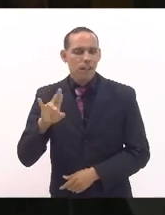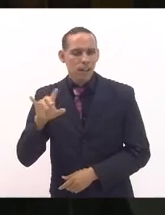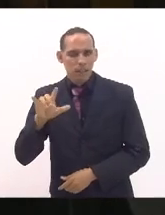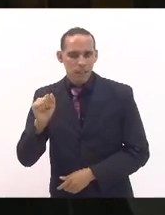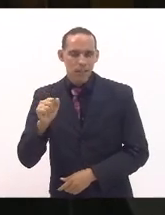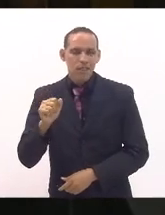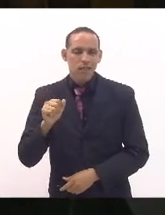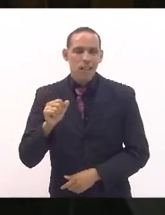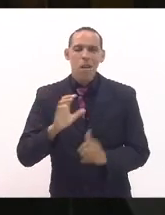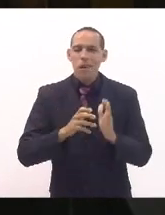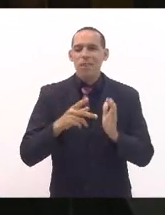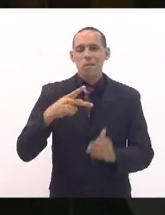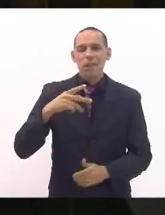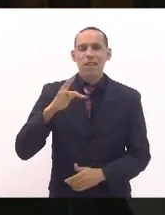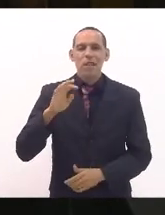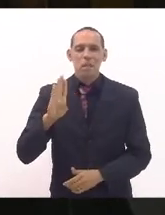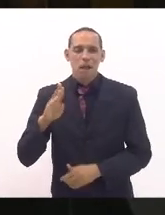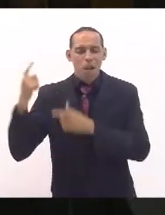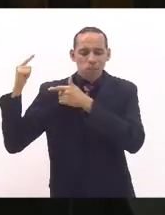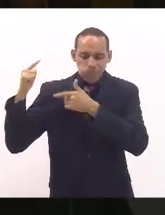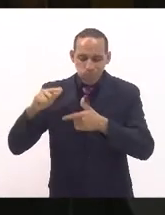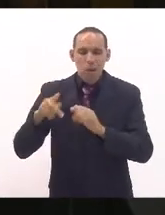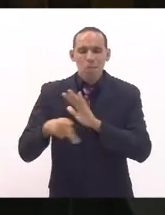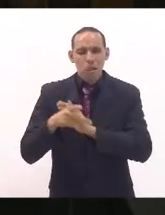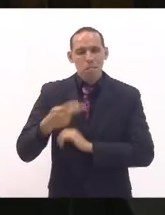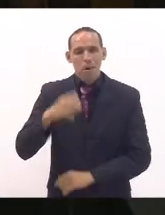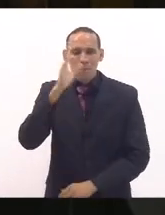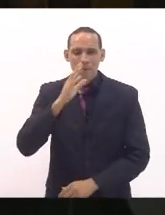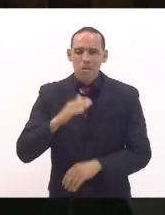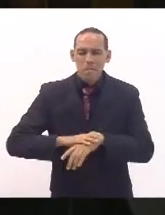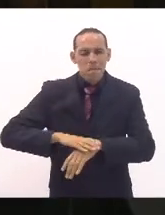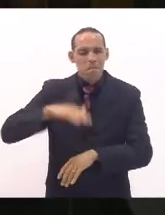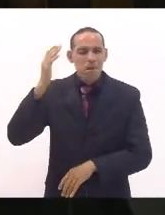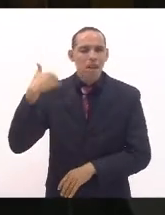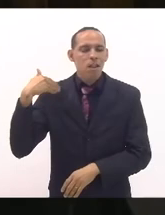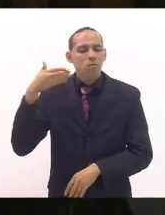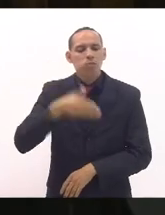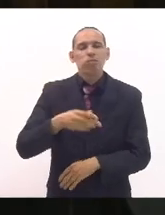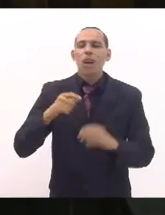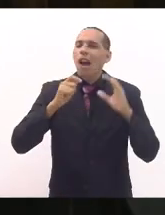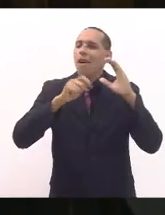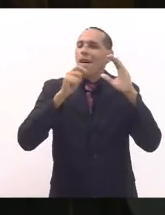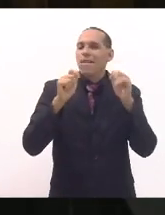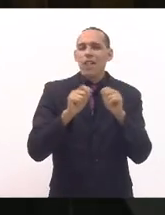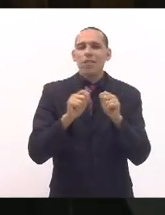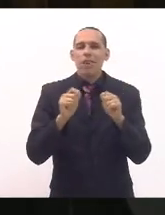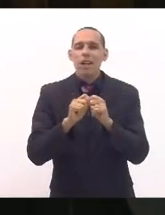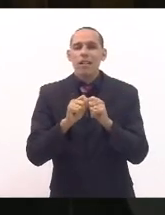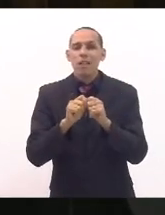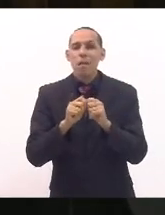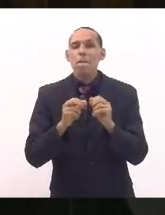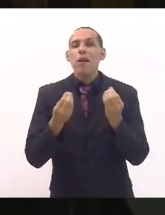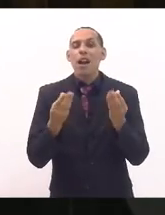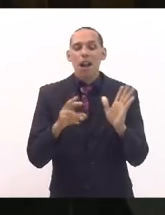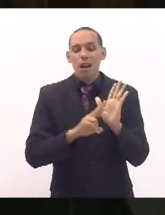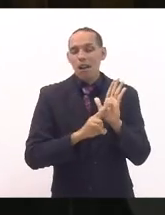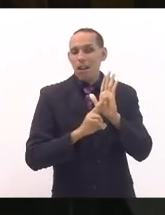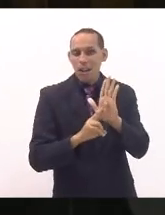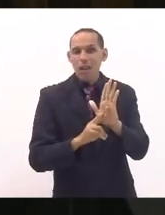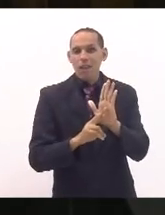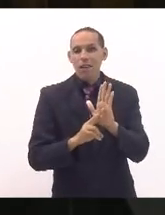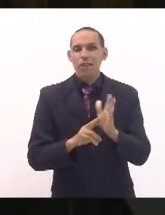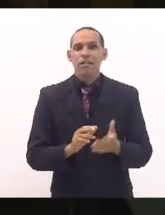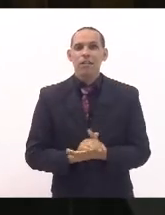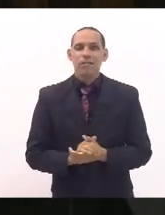mais conservador do Brasil, e fui lá fazer um vídeo justamente alusivo a esse